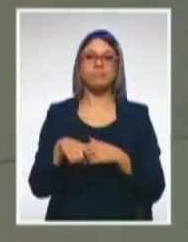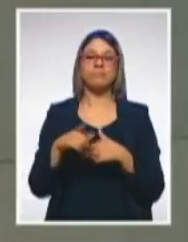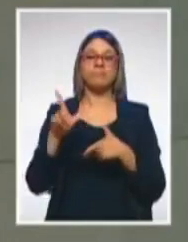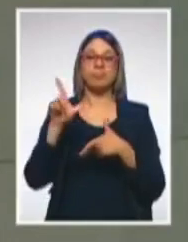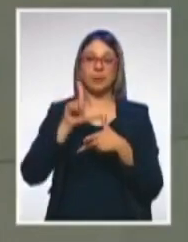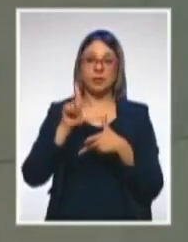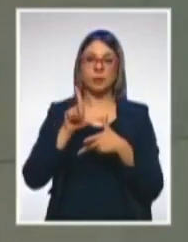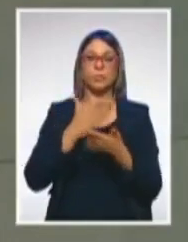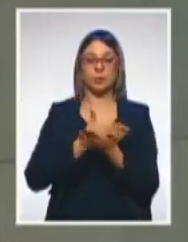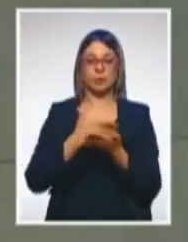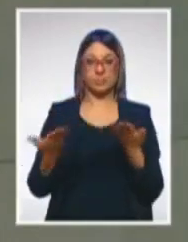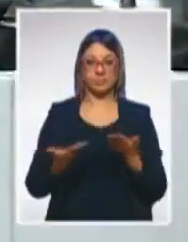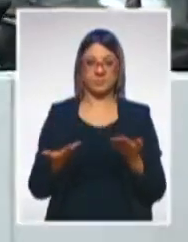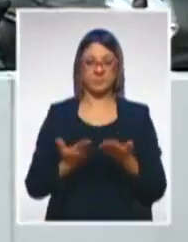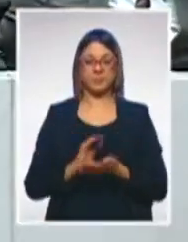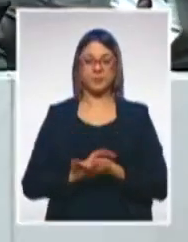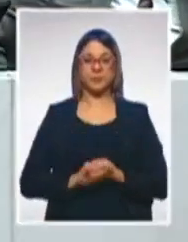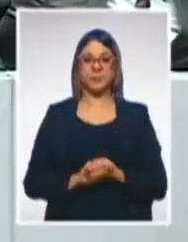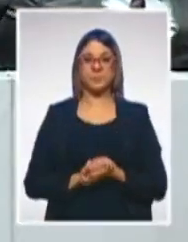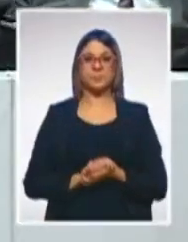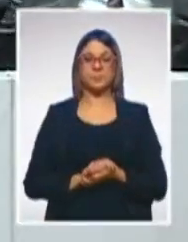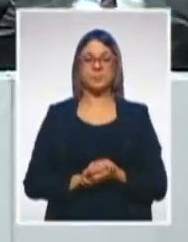inicia.